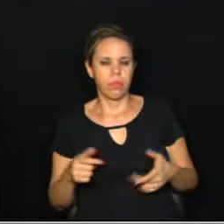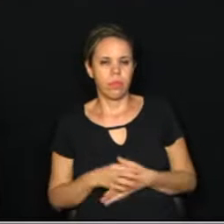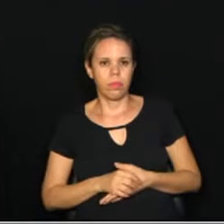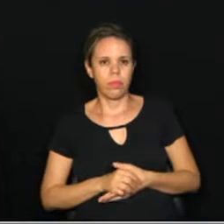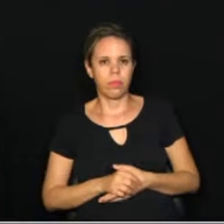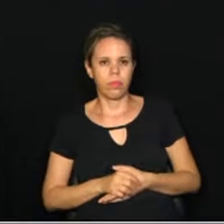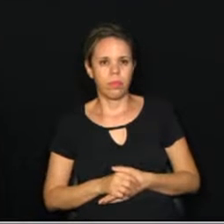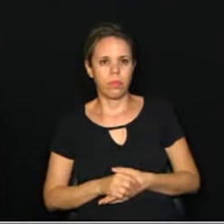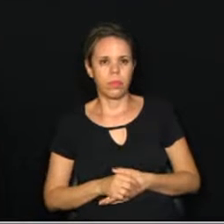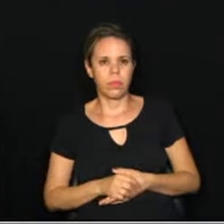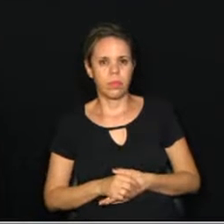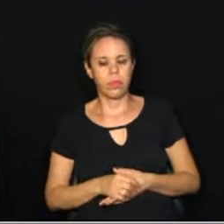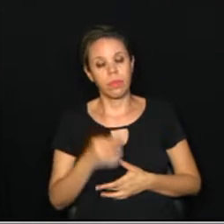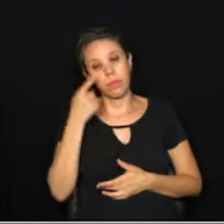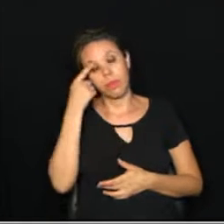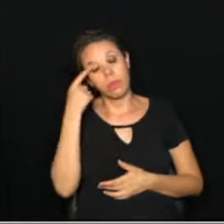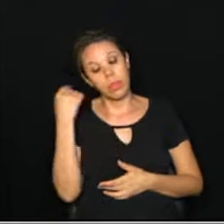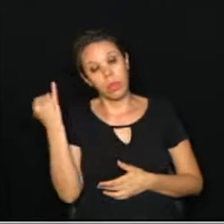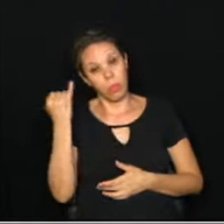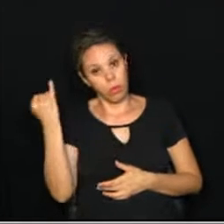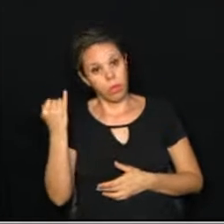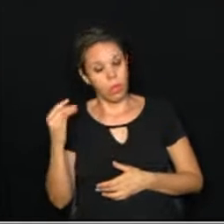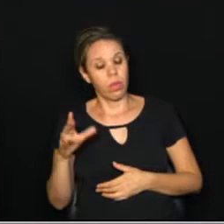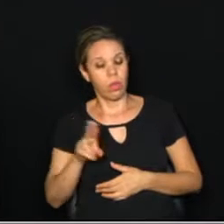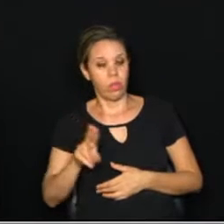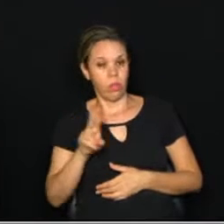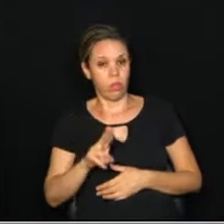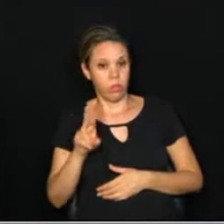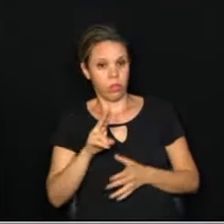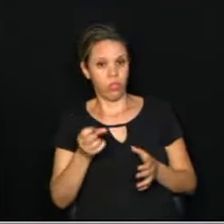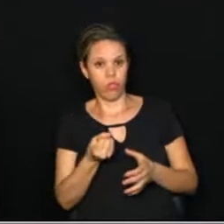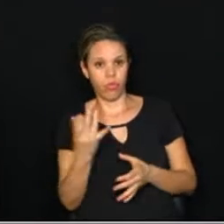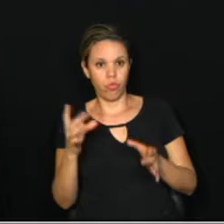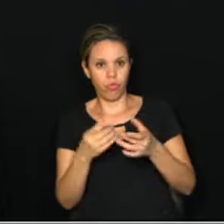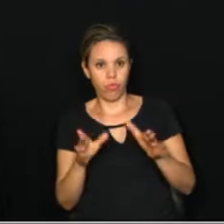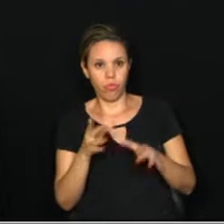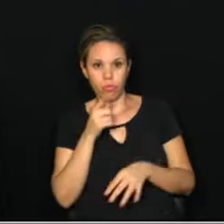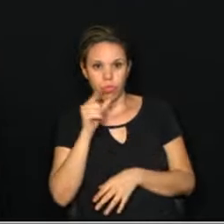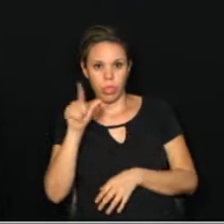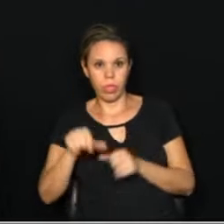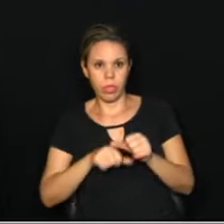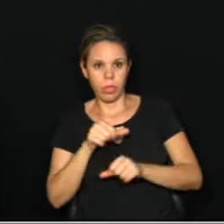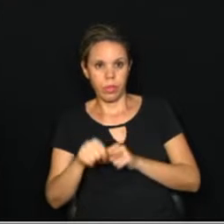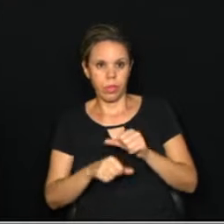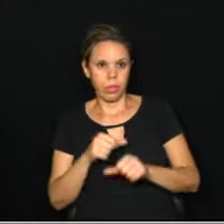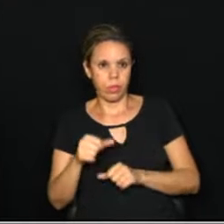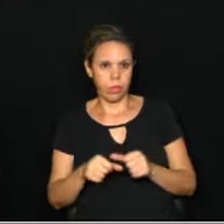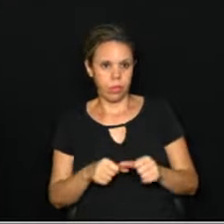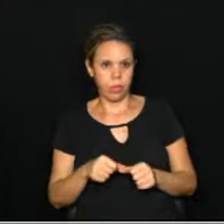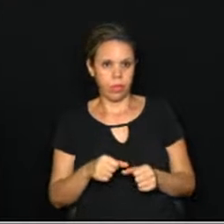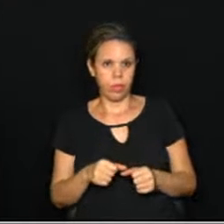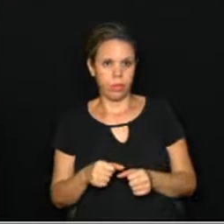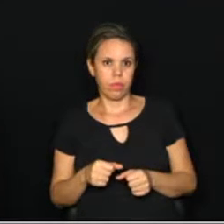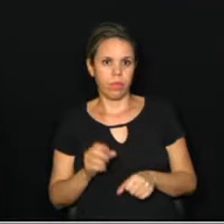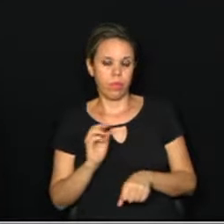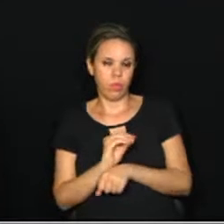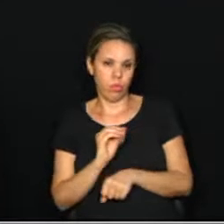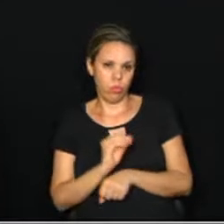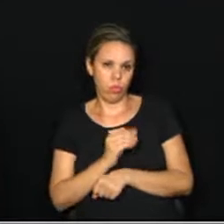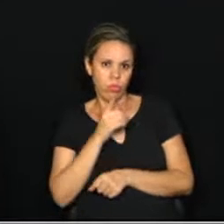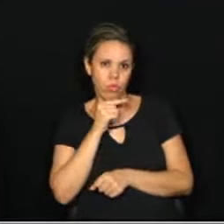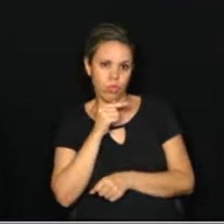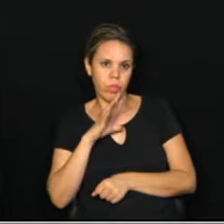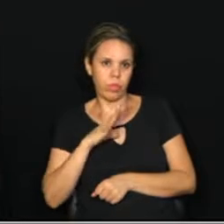Uma parcela substancial da nossa disponibilidade hídrica é revertida para abastecer a região metropolitana de São